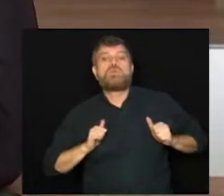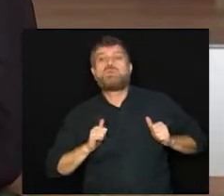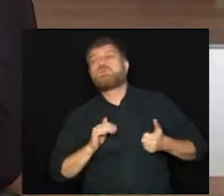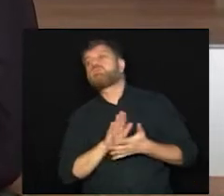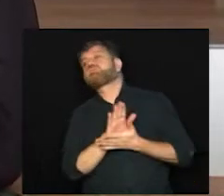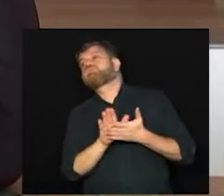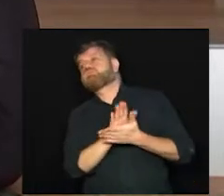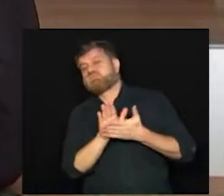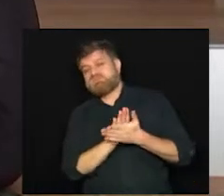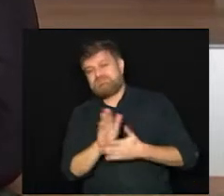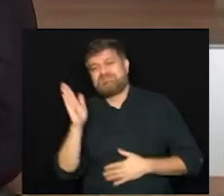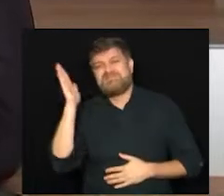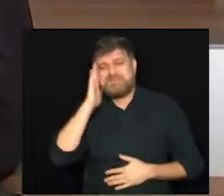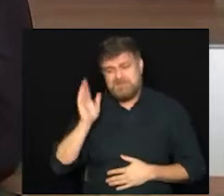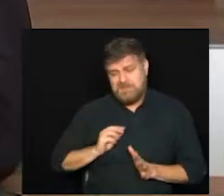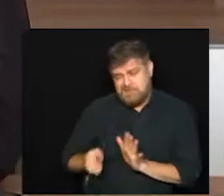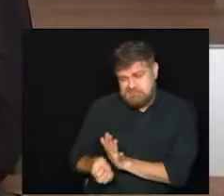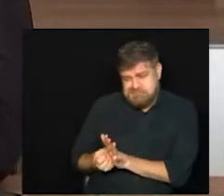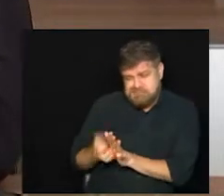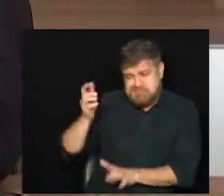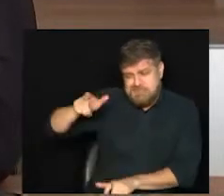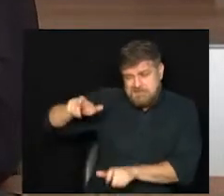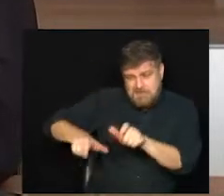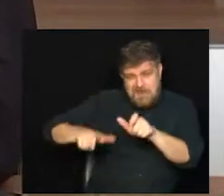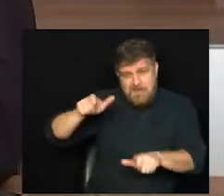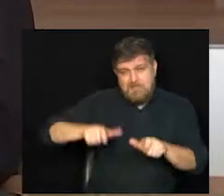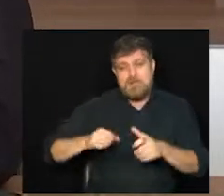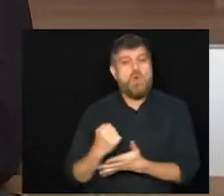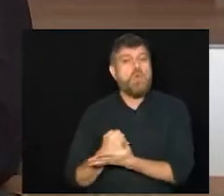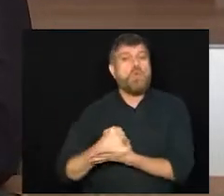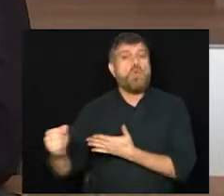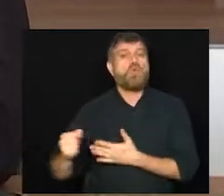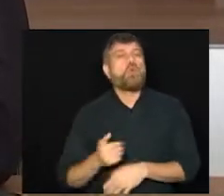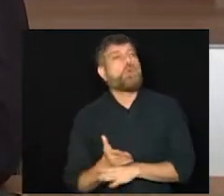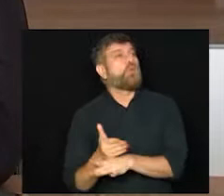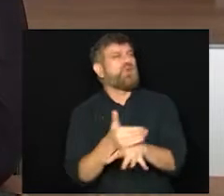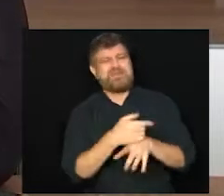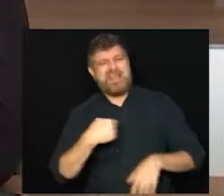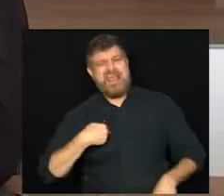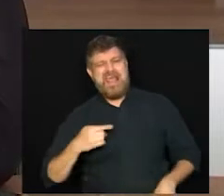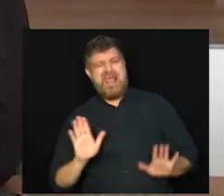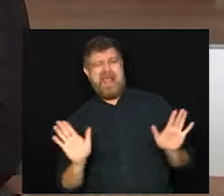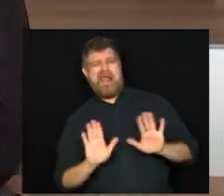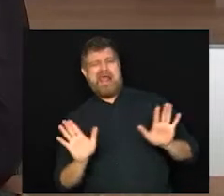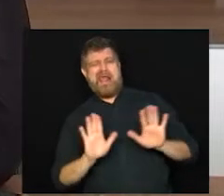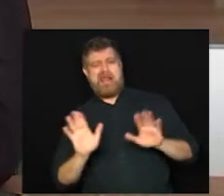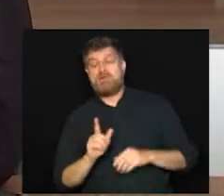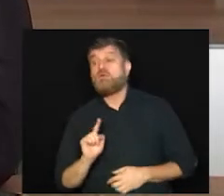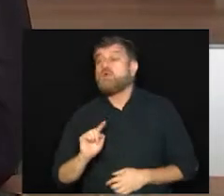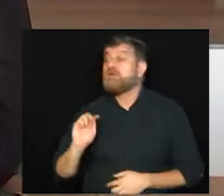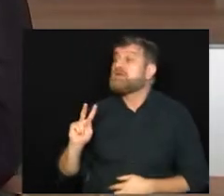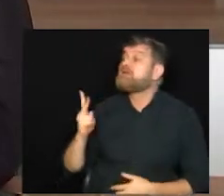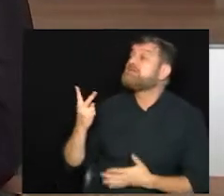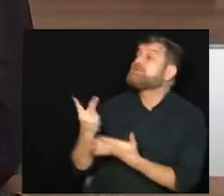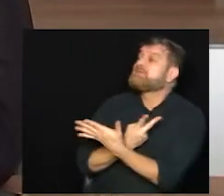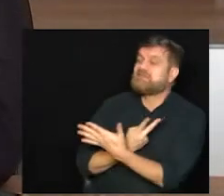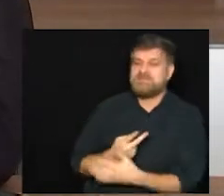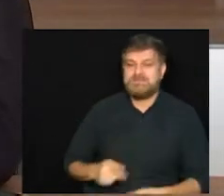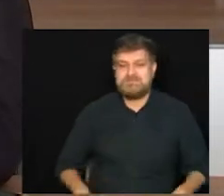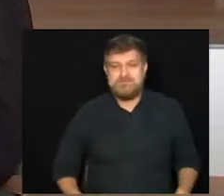a gente sabe que muita gente passa batido, né? Ah, não vou declarar, tal. E quem não declarar, como é que